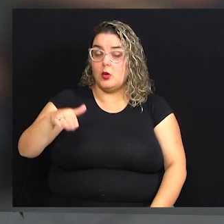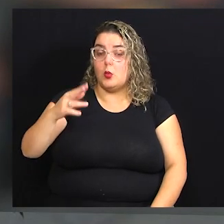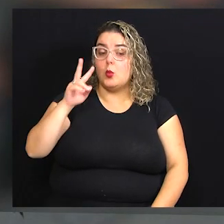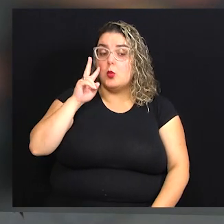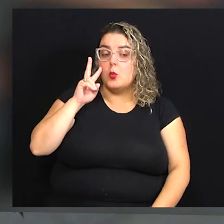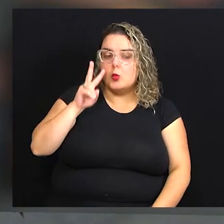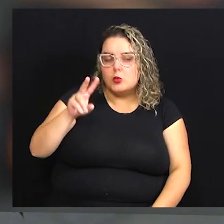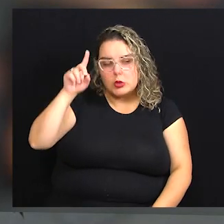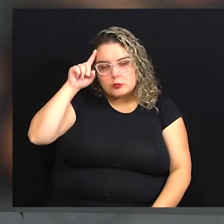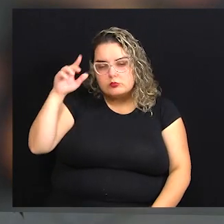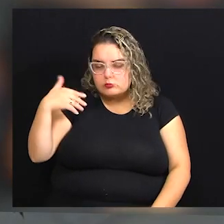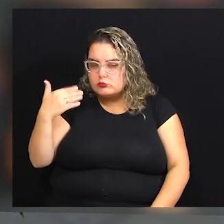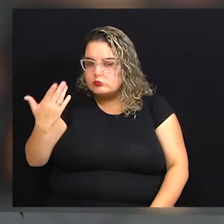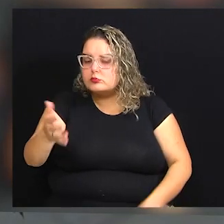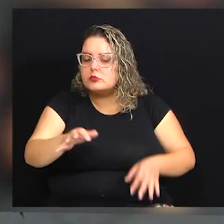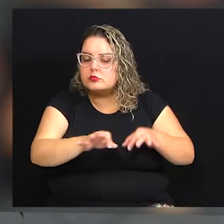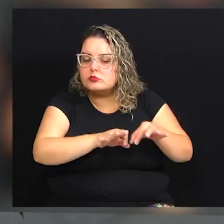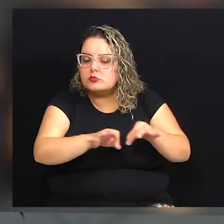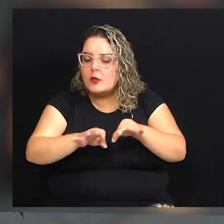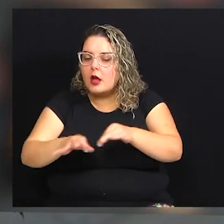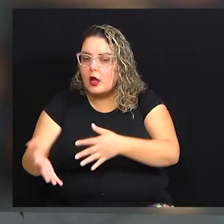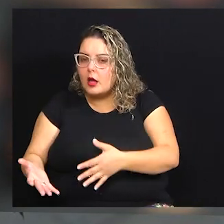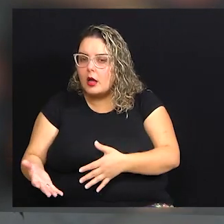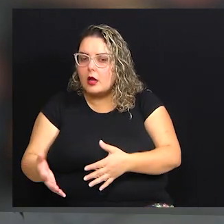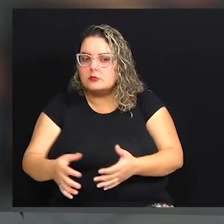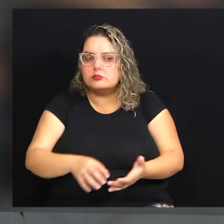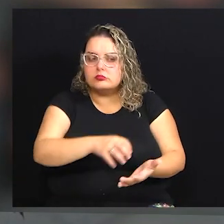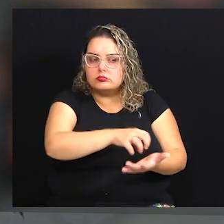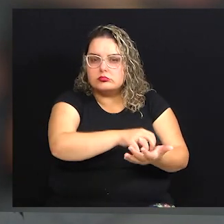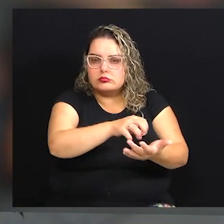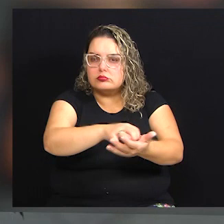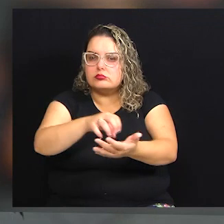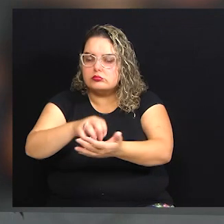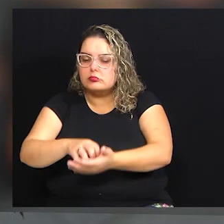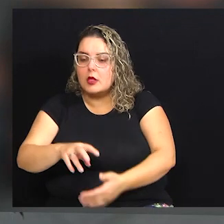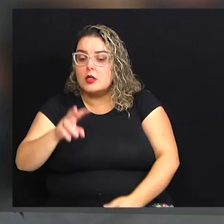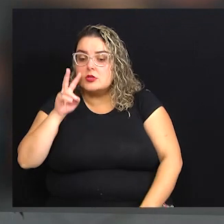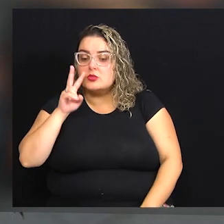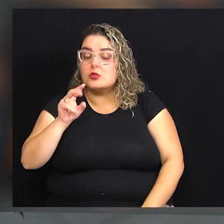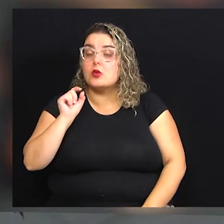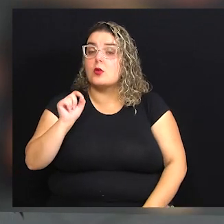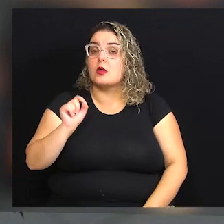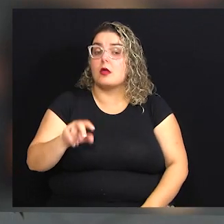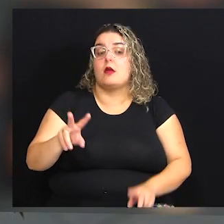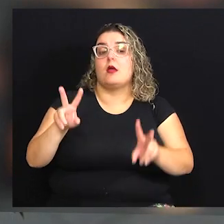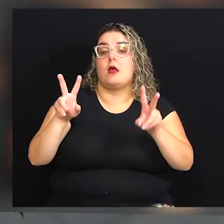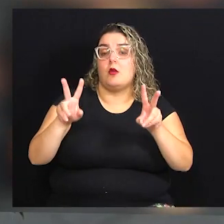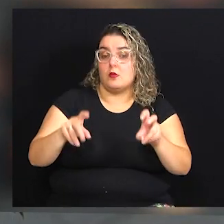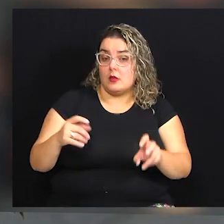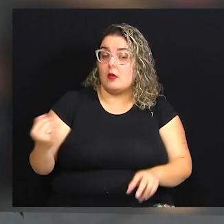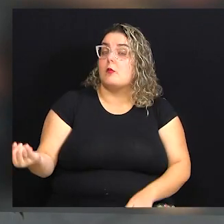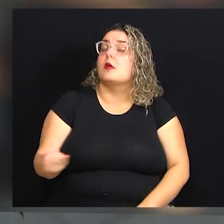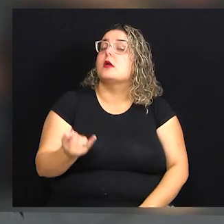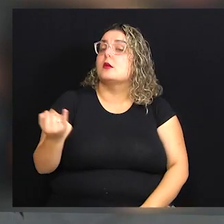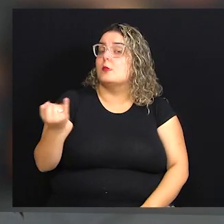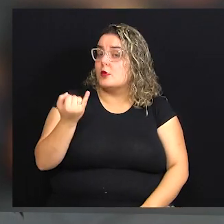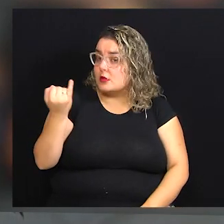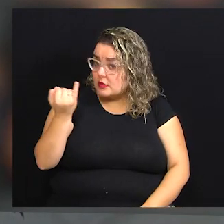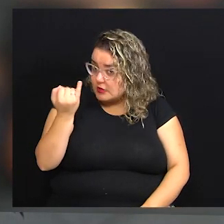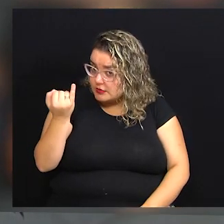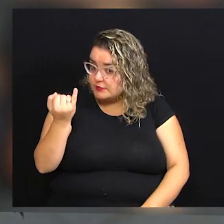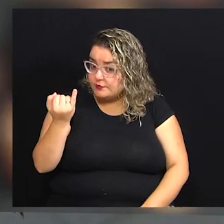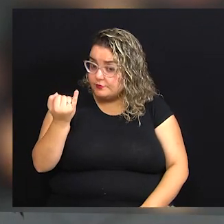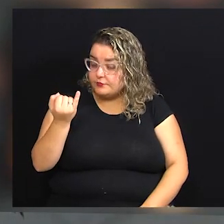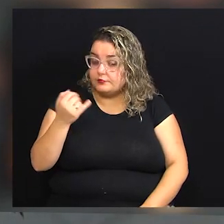observa o dia a dia das organizações, a gente vê que é um tema extremamente